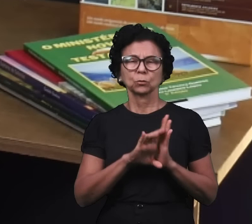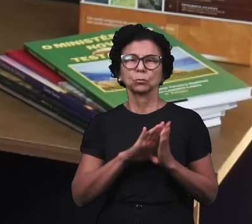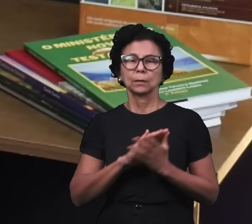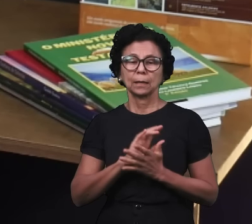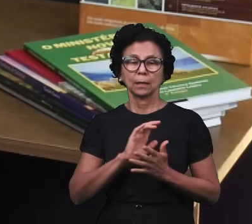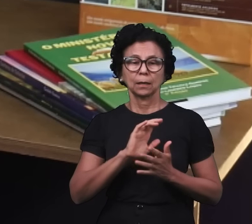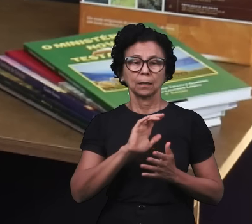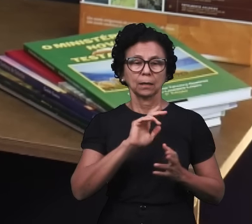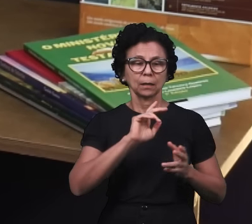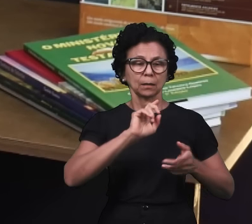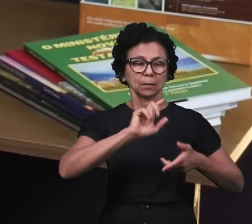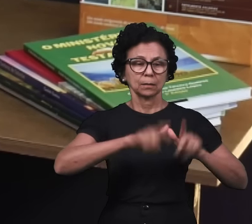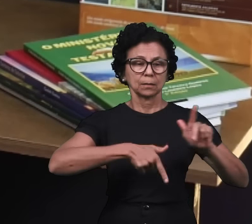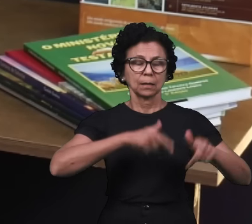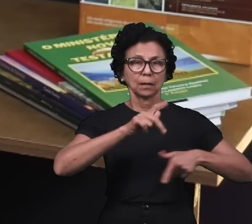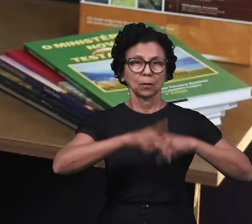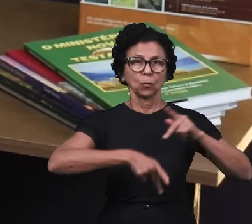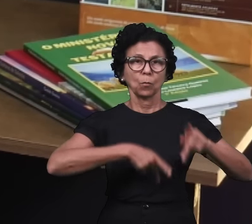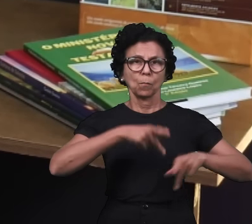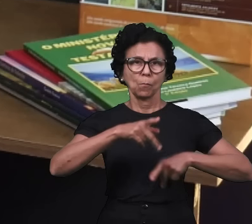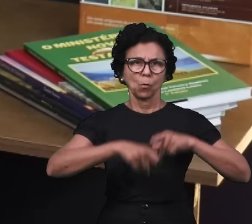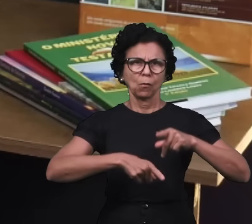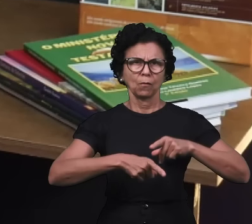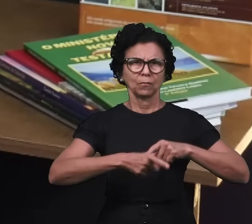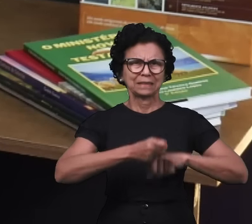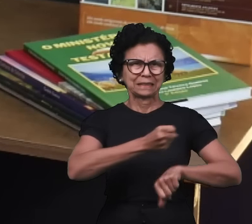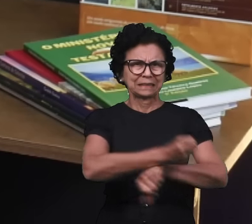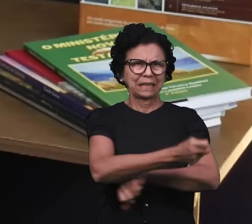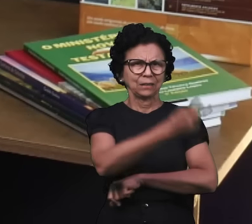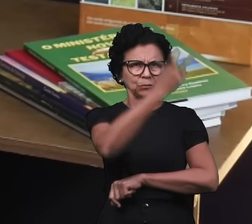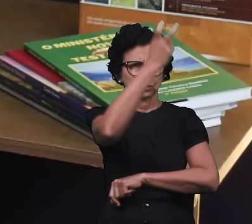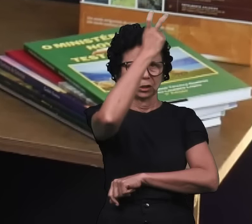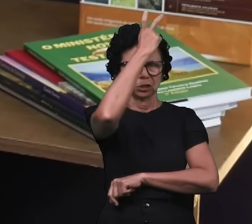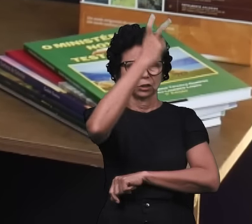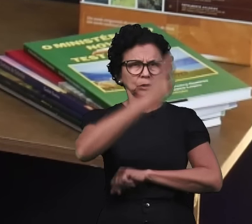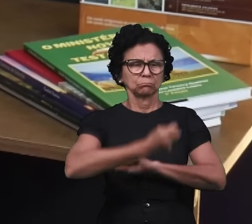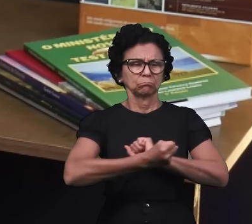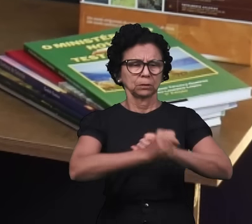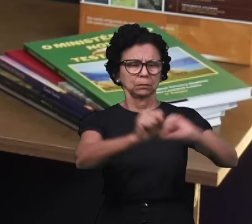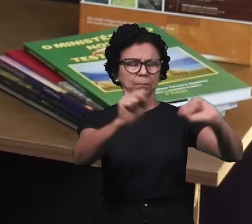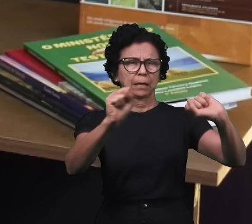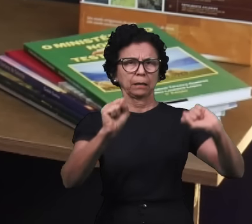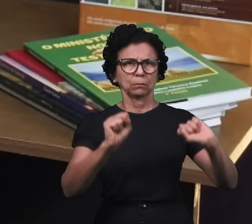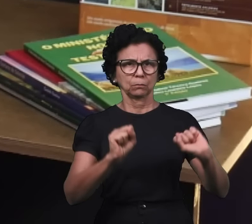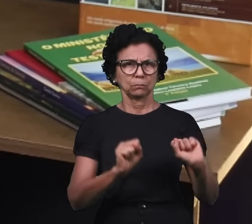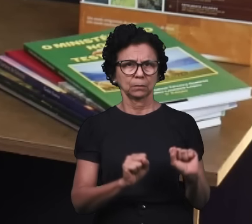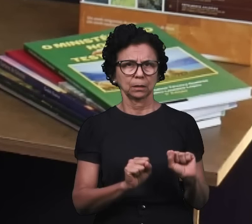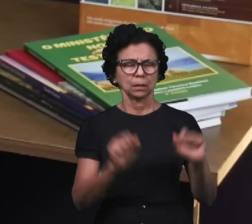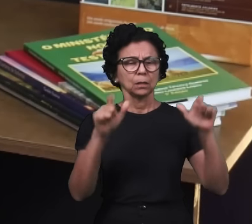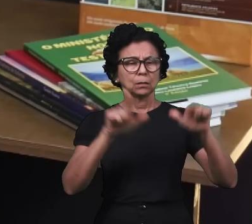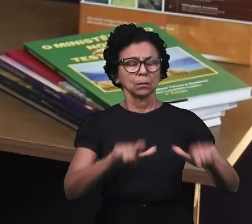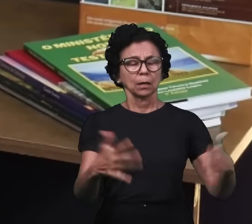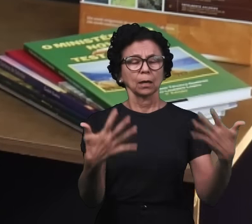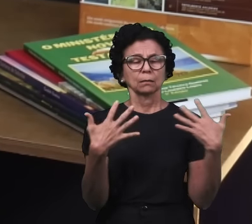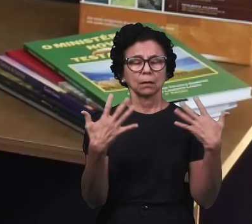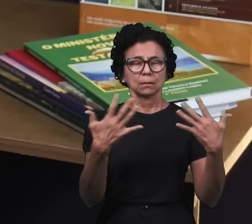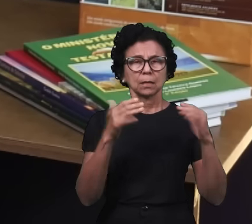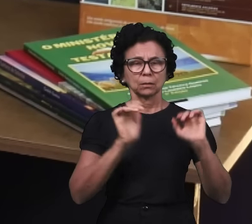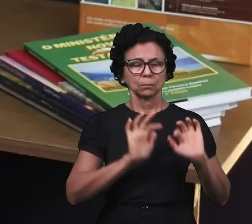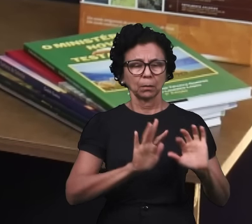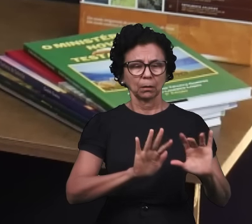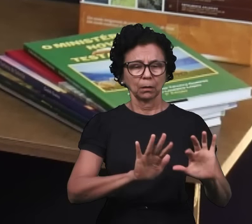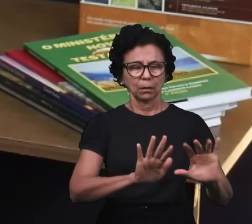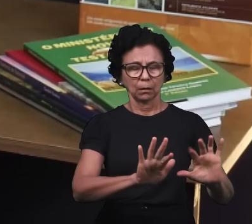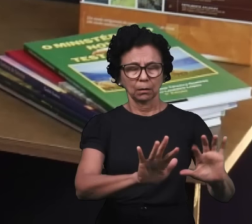Egito pelas mãos de Deus, e agora eles começam uma caminhada pelo deserto, né? E nós já estamos aqui alguns